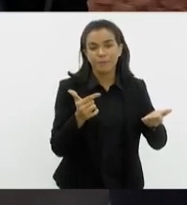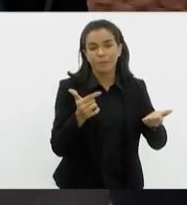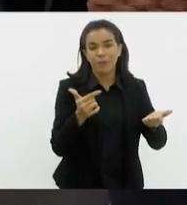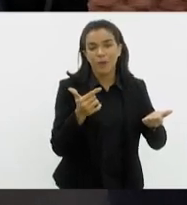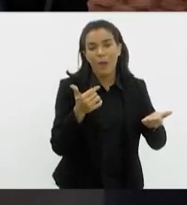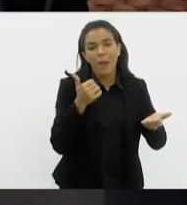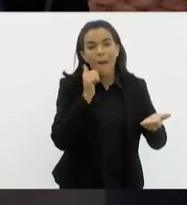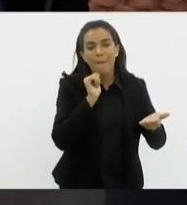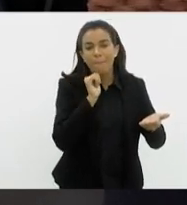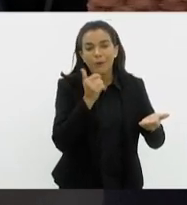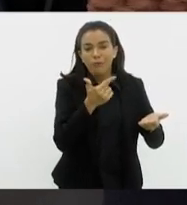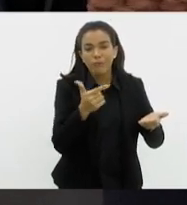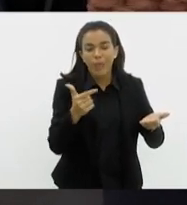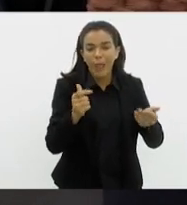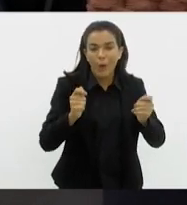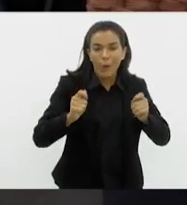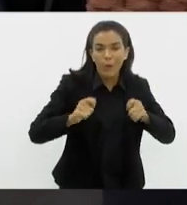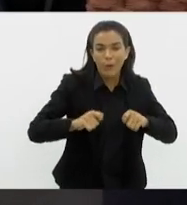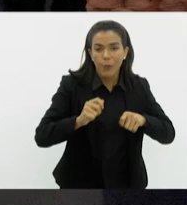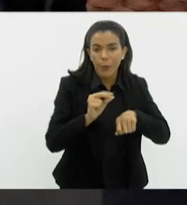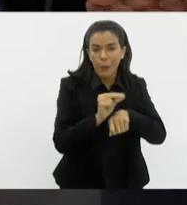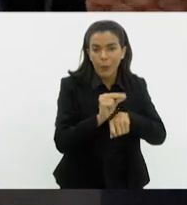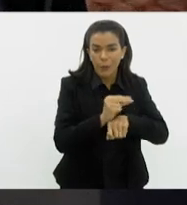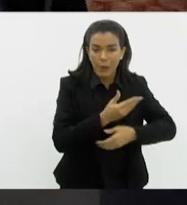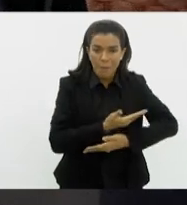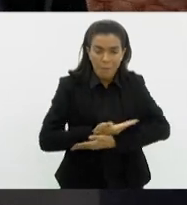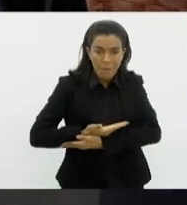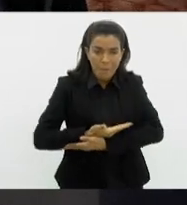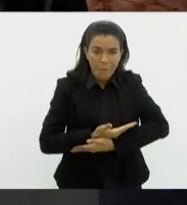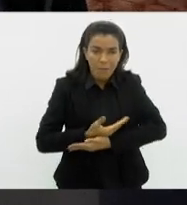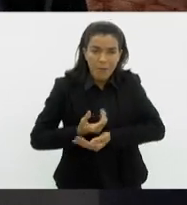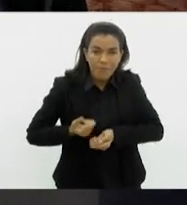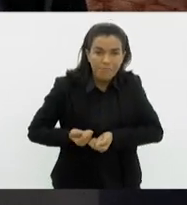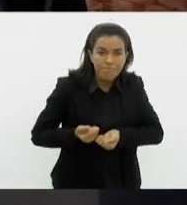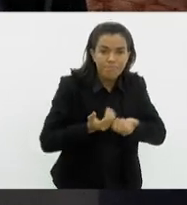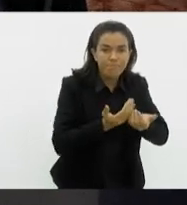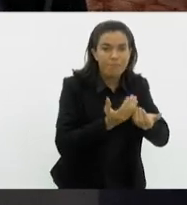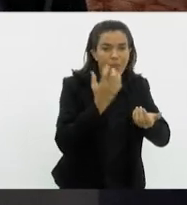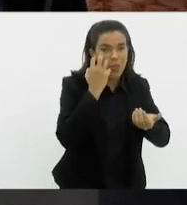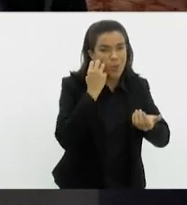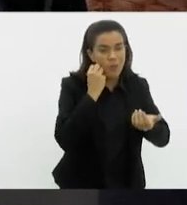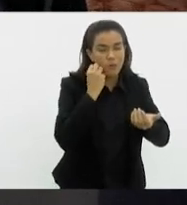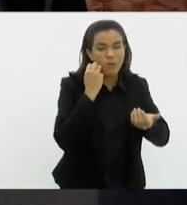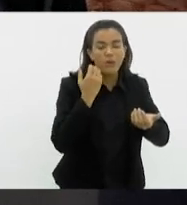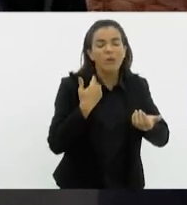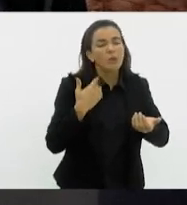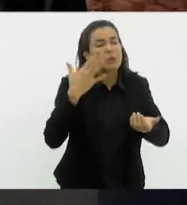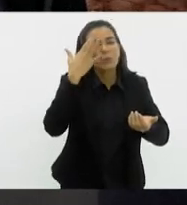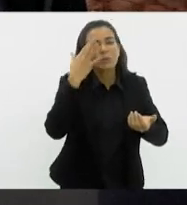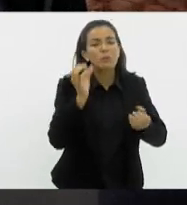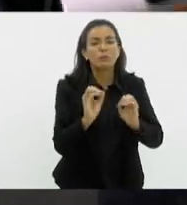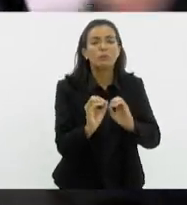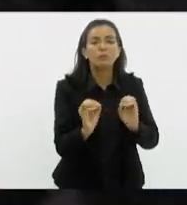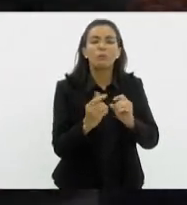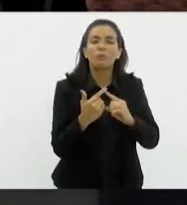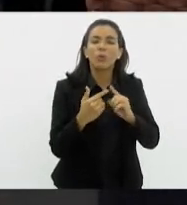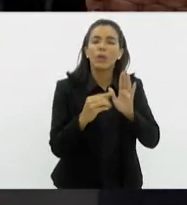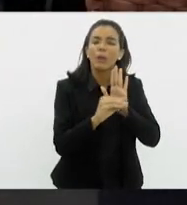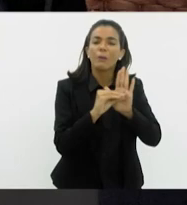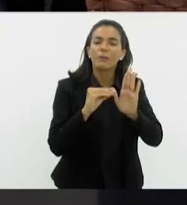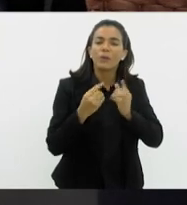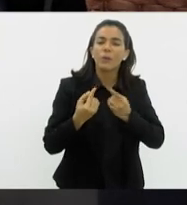avalia que não tem condições de cuidar da sua criança e entrega para adoção. Eu não entendi por que o parecer é